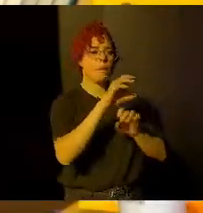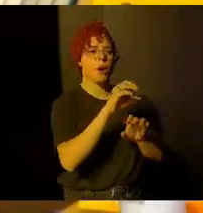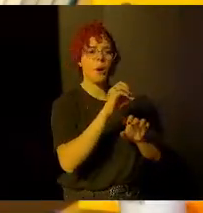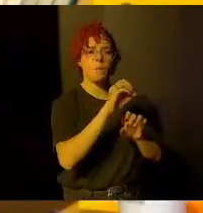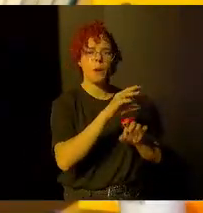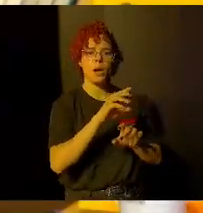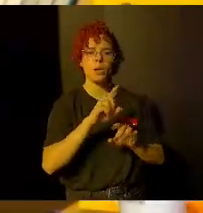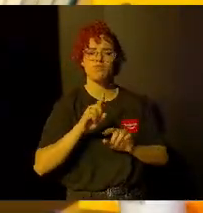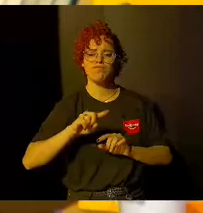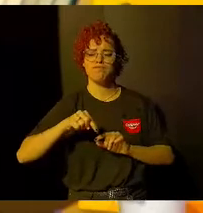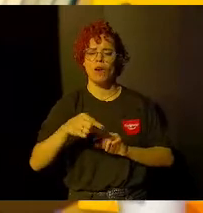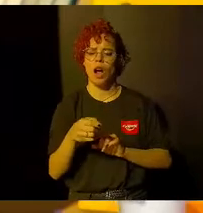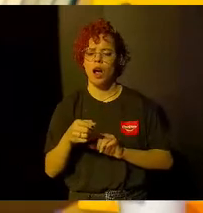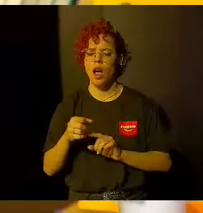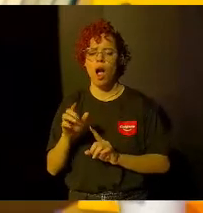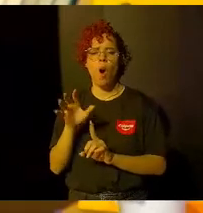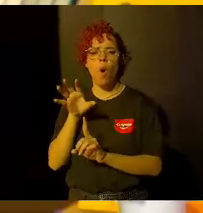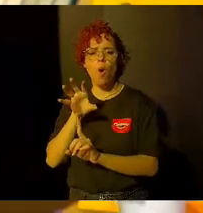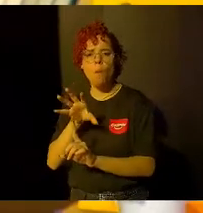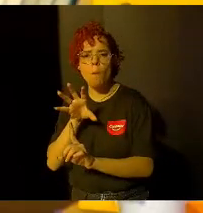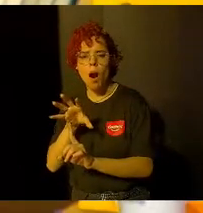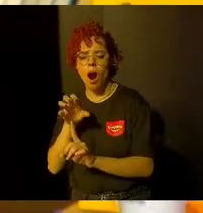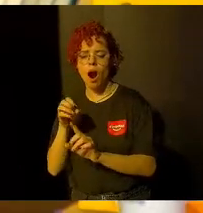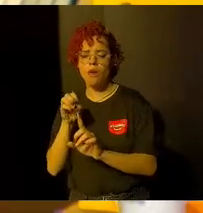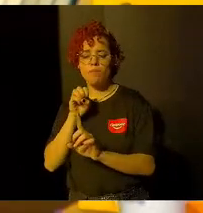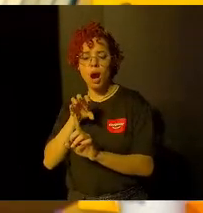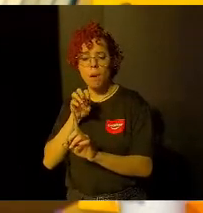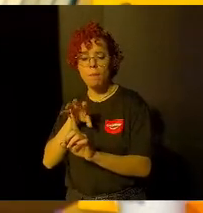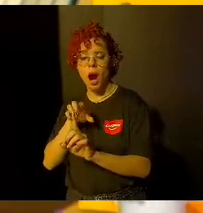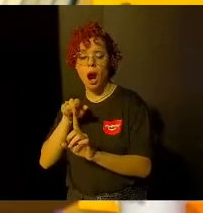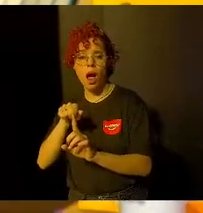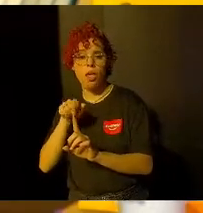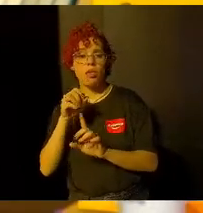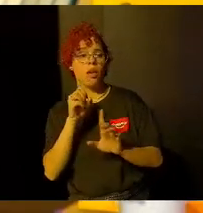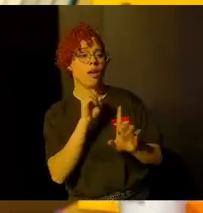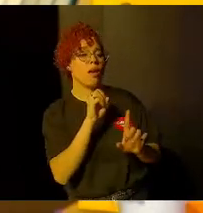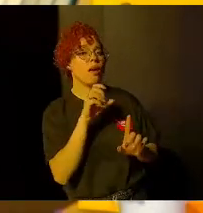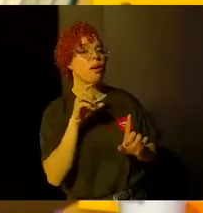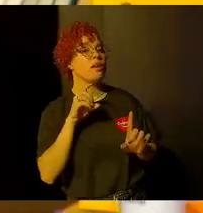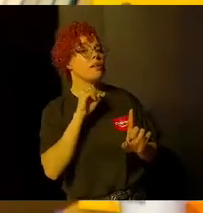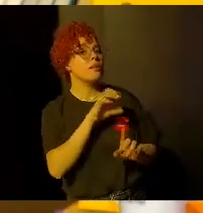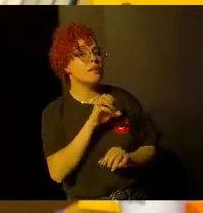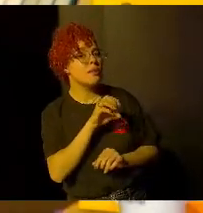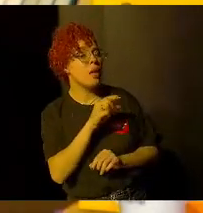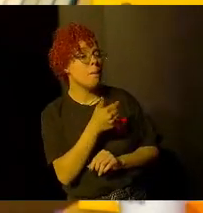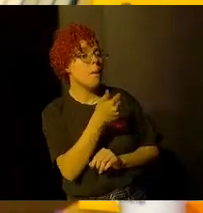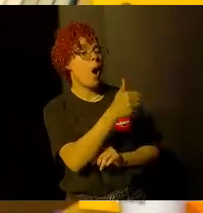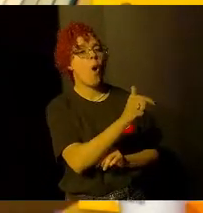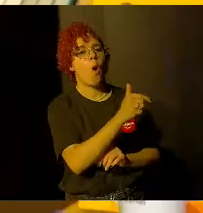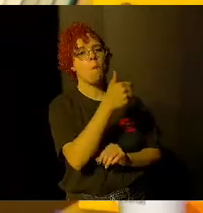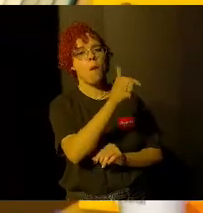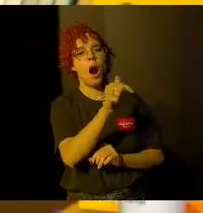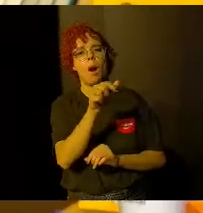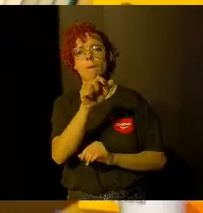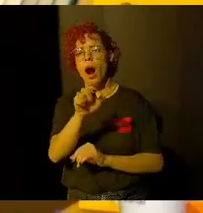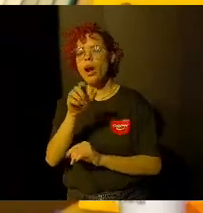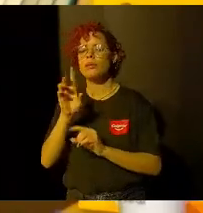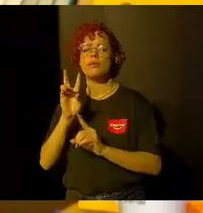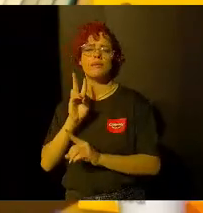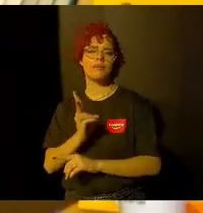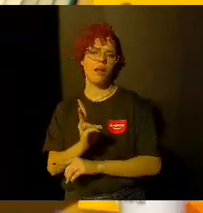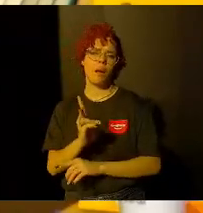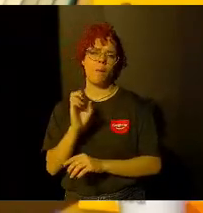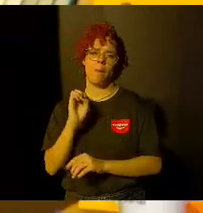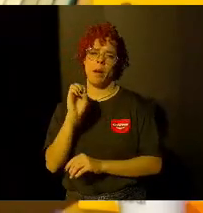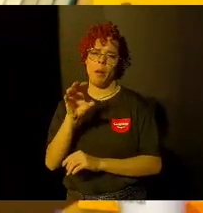O Estandarte Eu uso esse termo estandarte rubro rubro da poesia então é um pouco